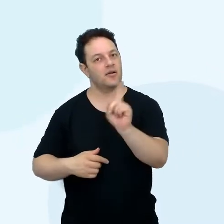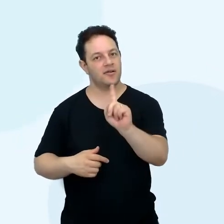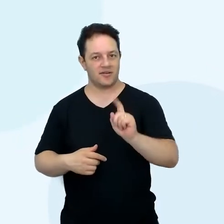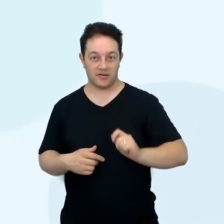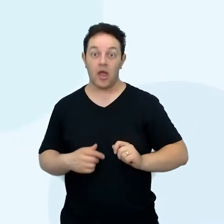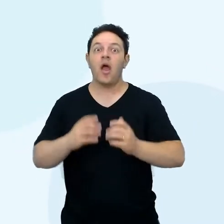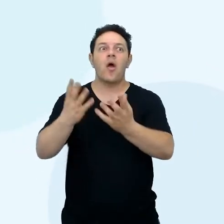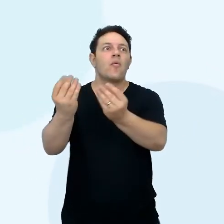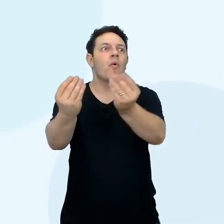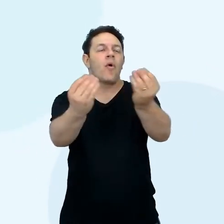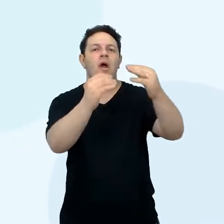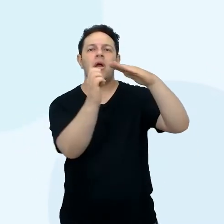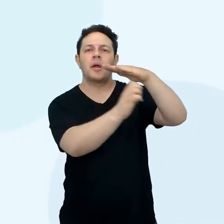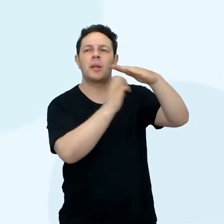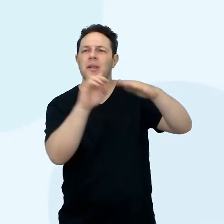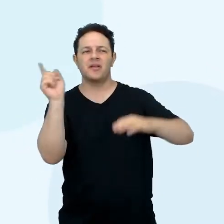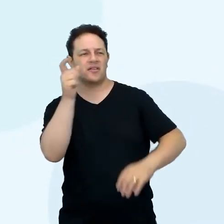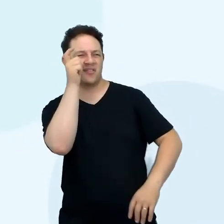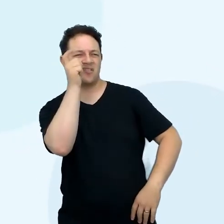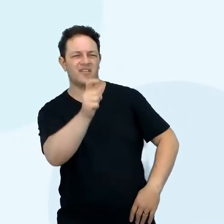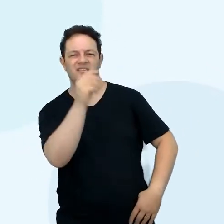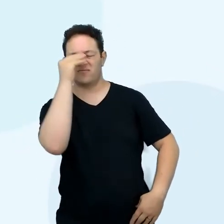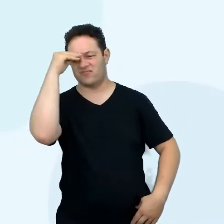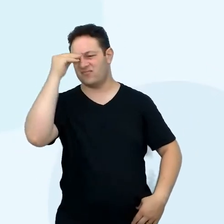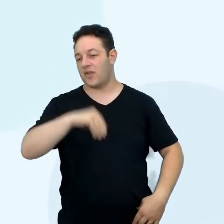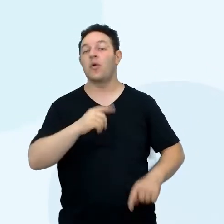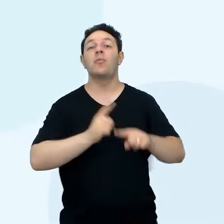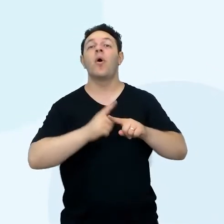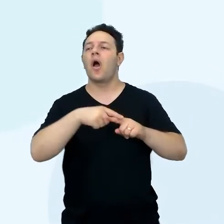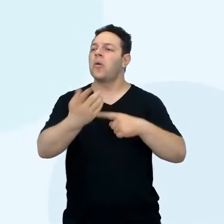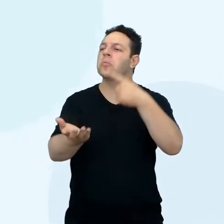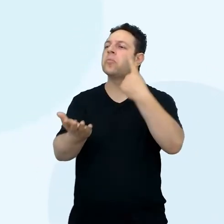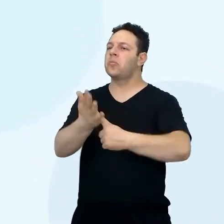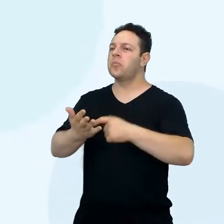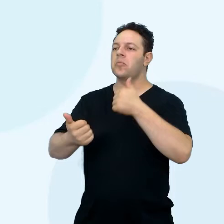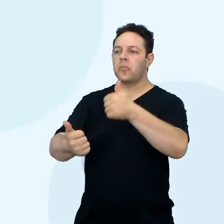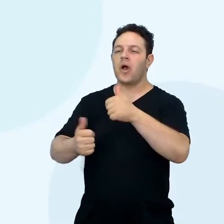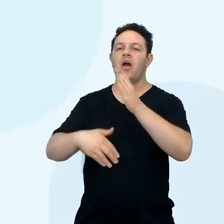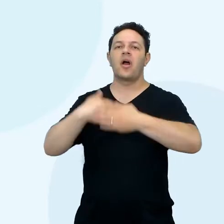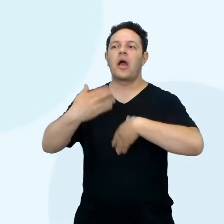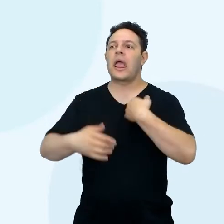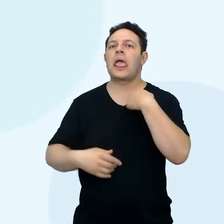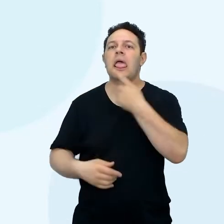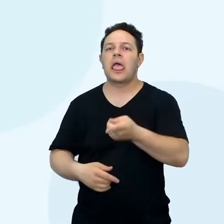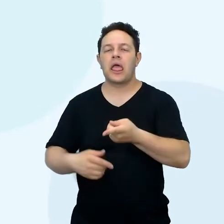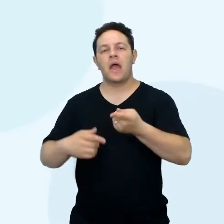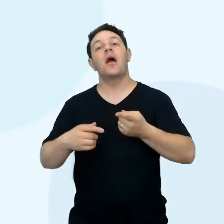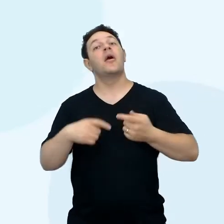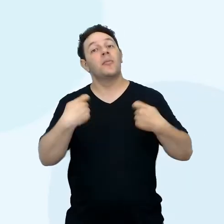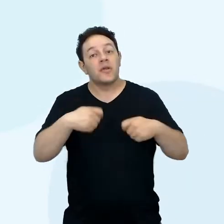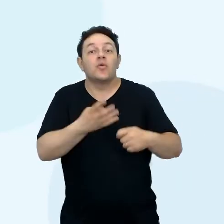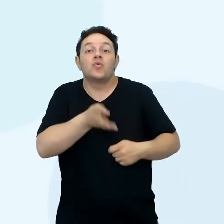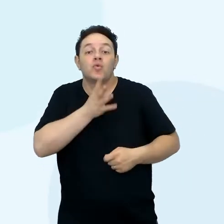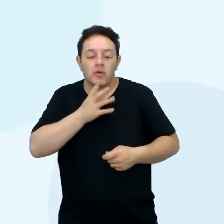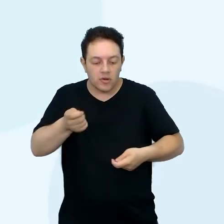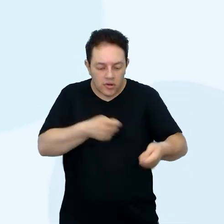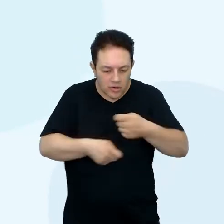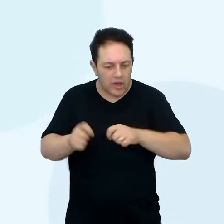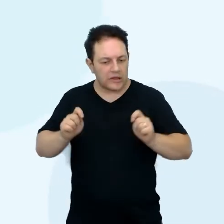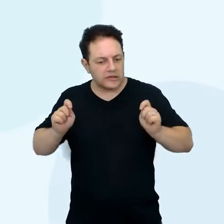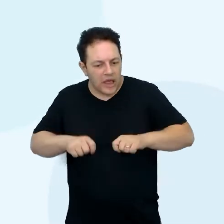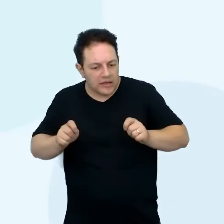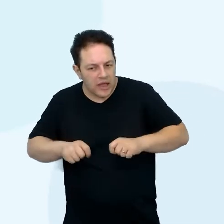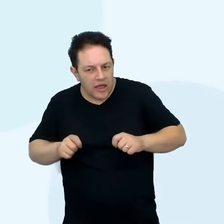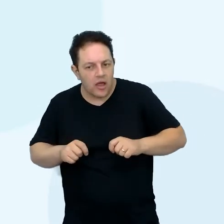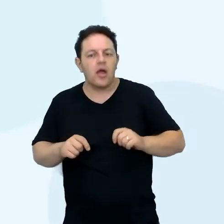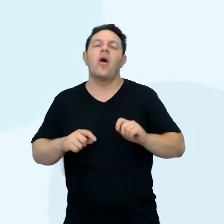empresas perdem credibilidade com promessas inatingíveis. Por isso, conhecer bem o negócio é fundamental para determinar